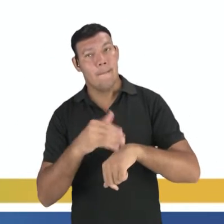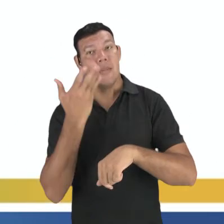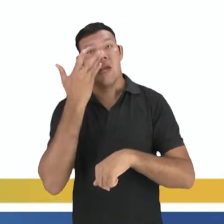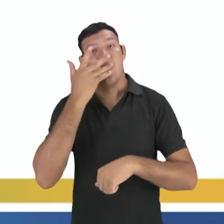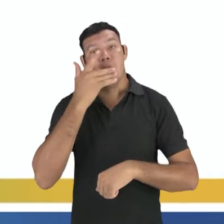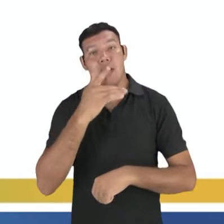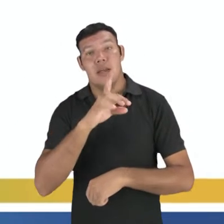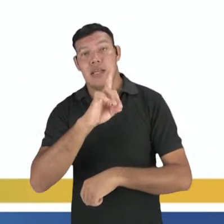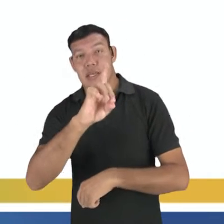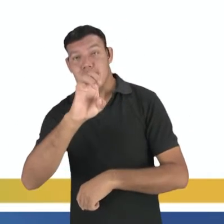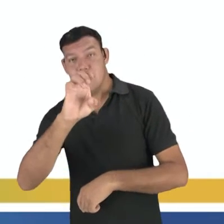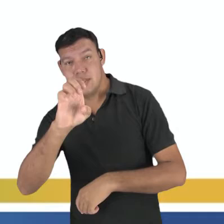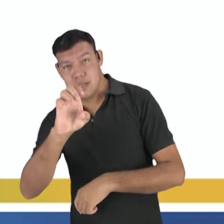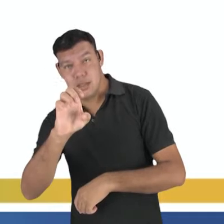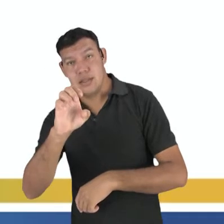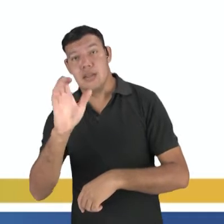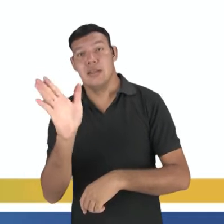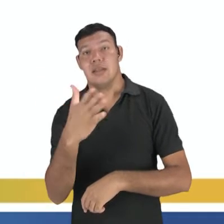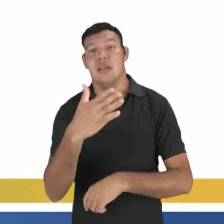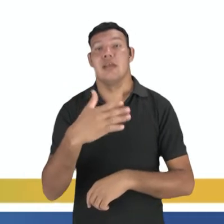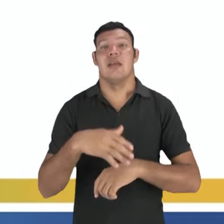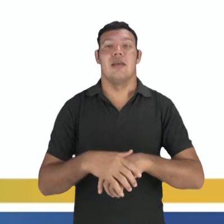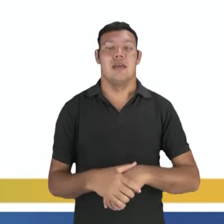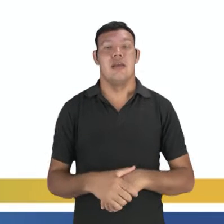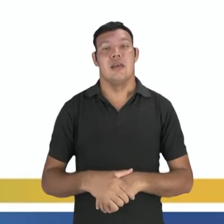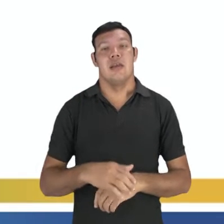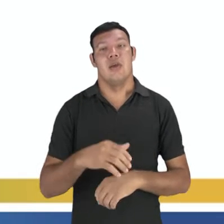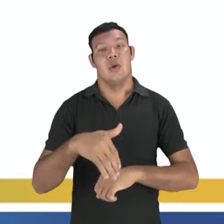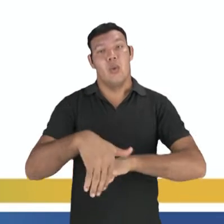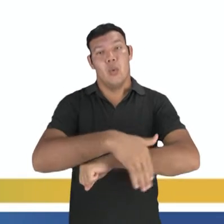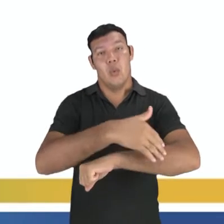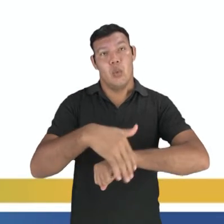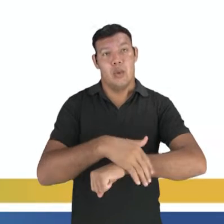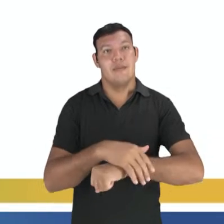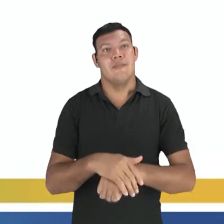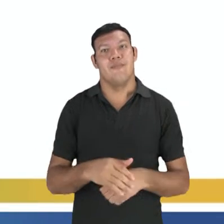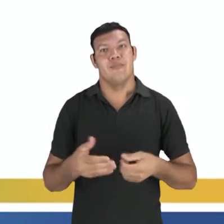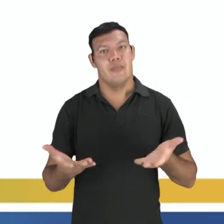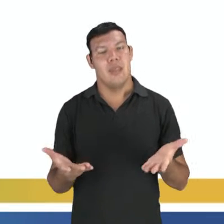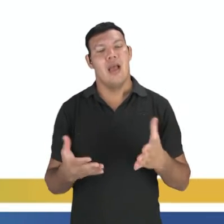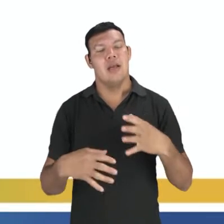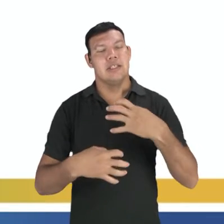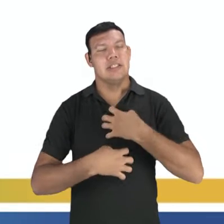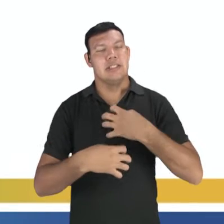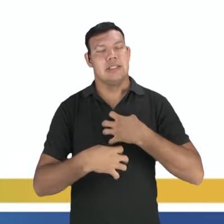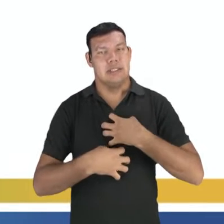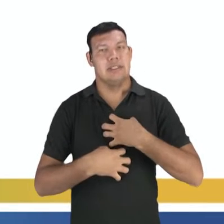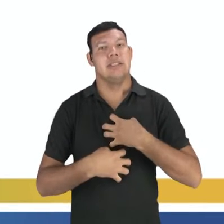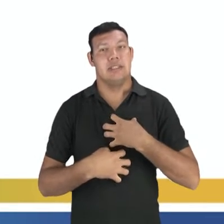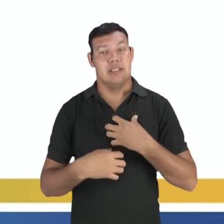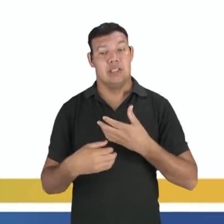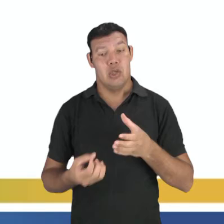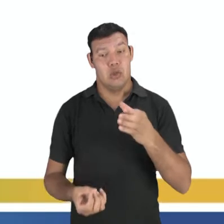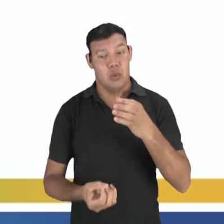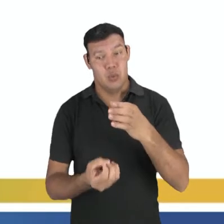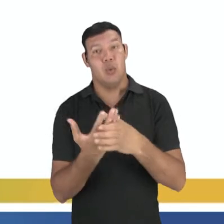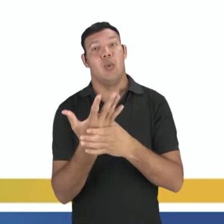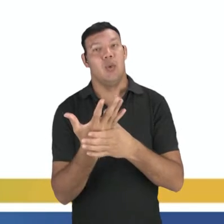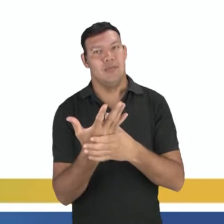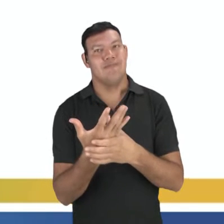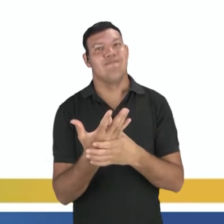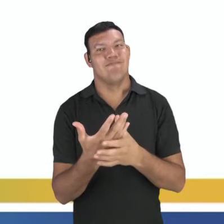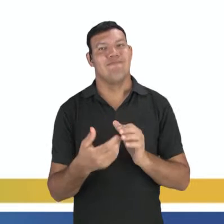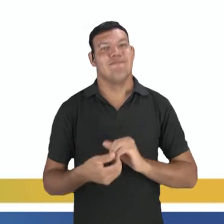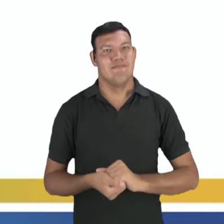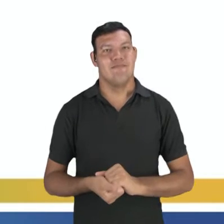se nós tivéssemos a origem aí, né? Aí eles determinam os sentidos. menino e rua. Ou seja,